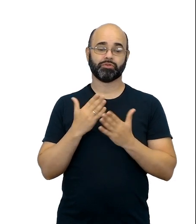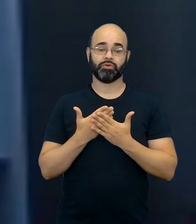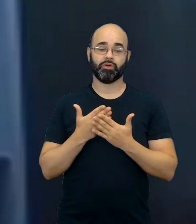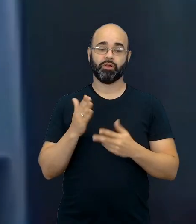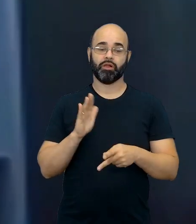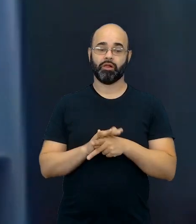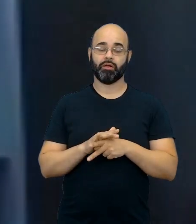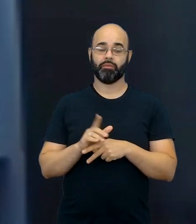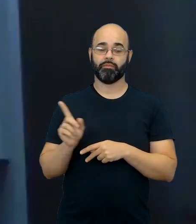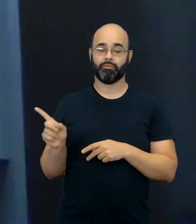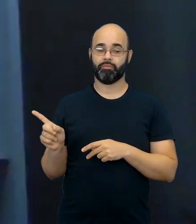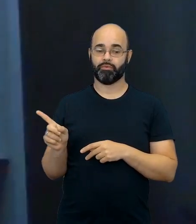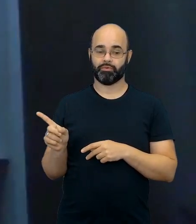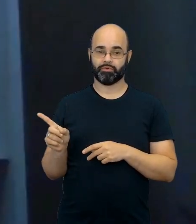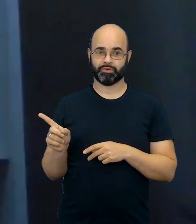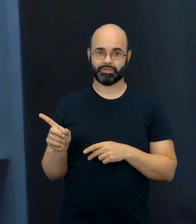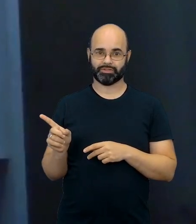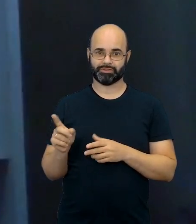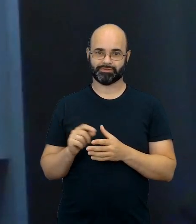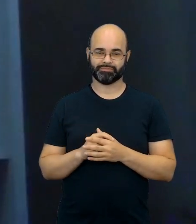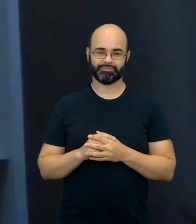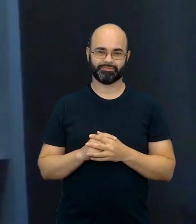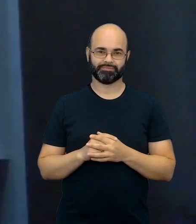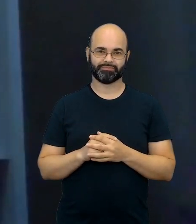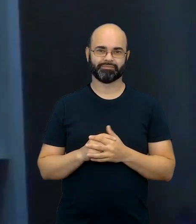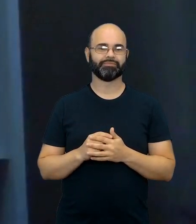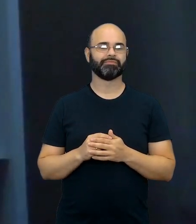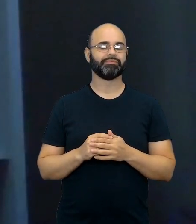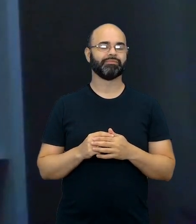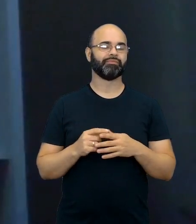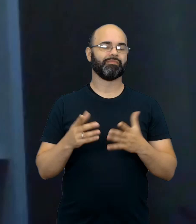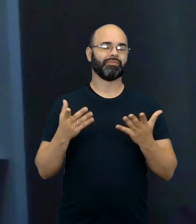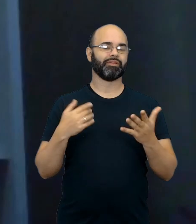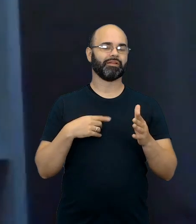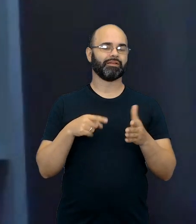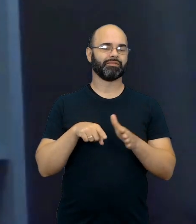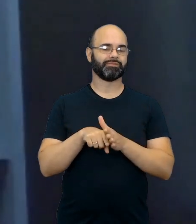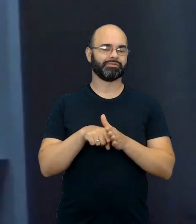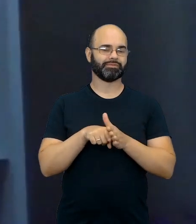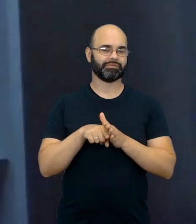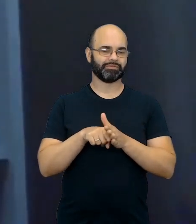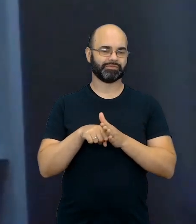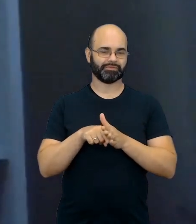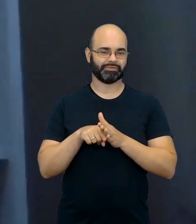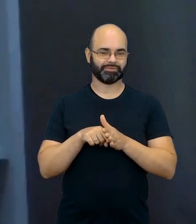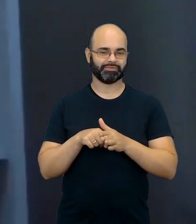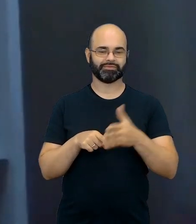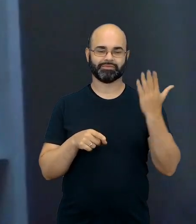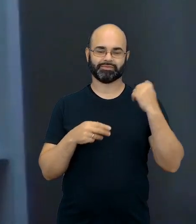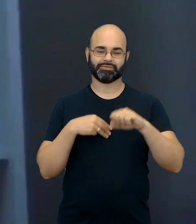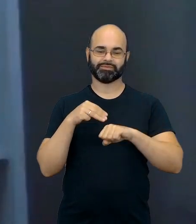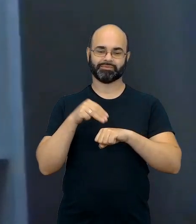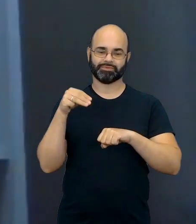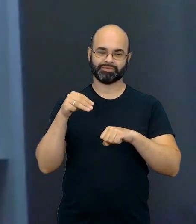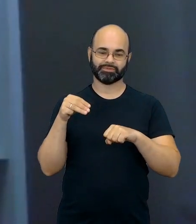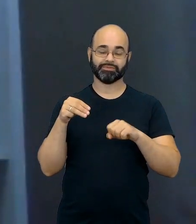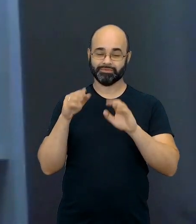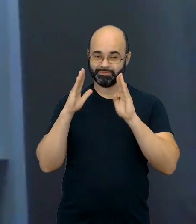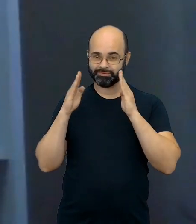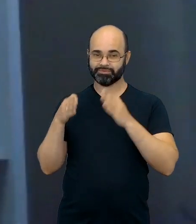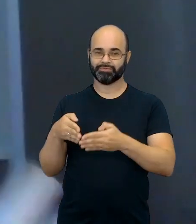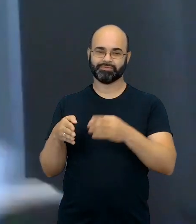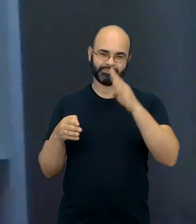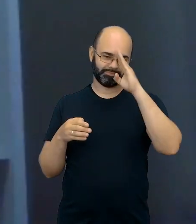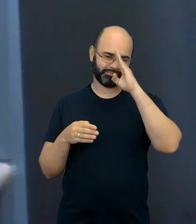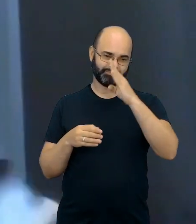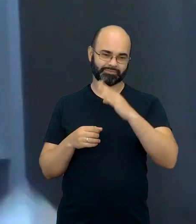gostaria apenas de conversar mais particularmente com vocês, porque a minha pesquisa, ela está envoltada, quando eu fiz o meu mestrado, justamente nessa